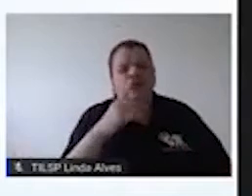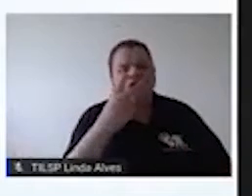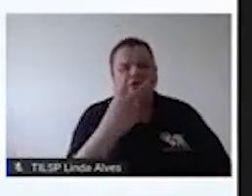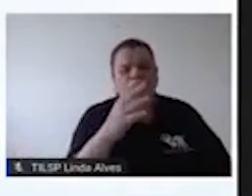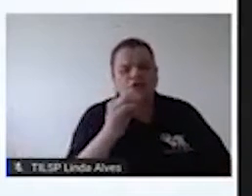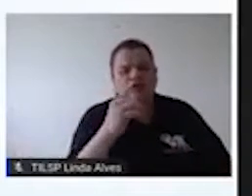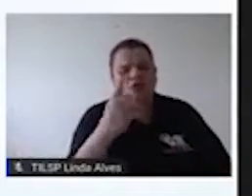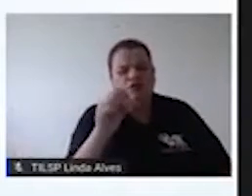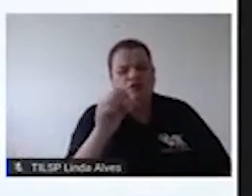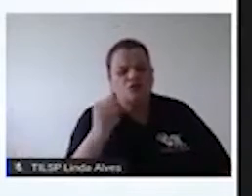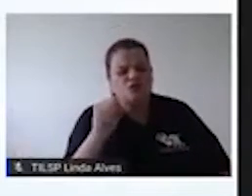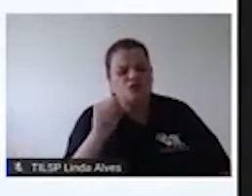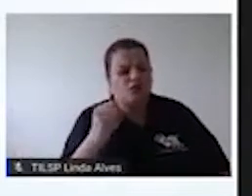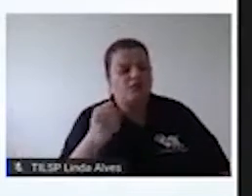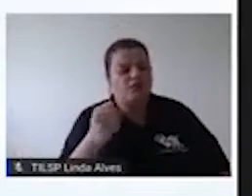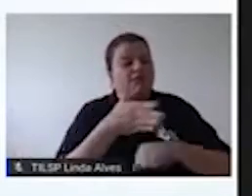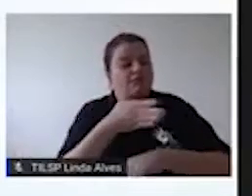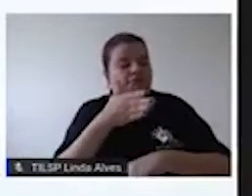2018,